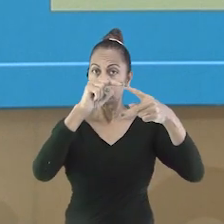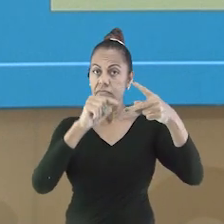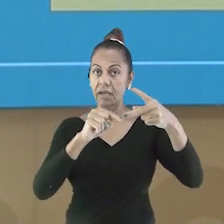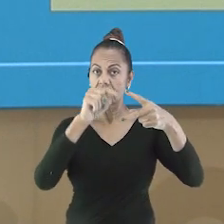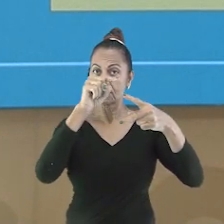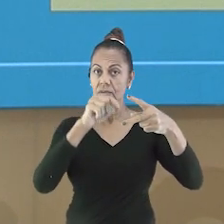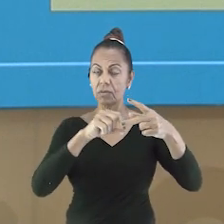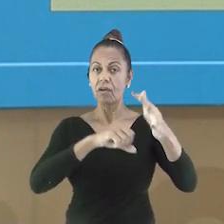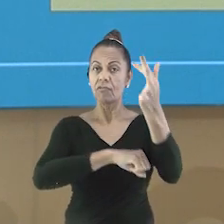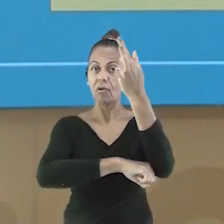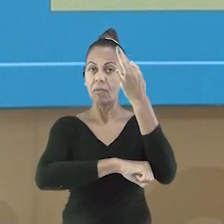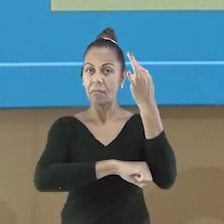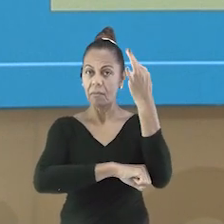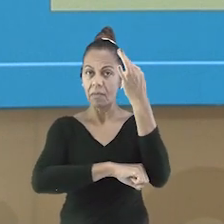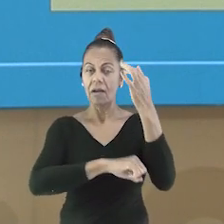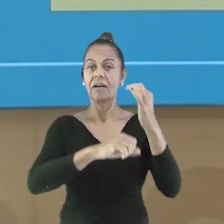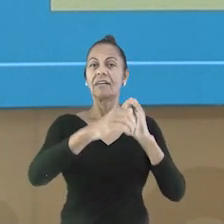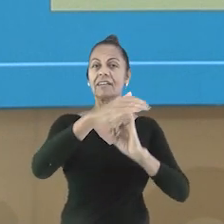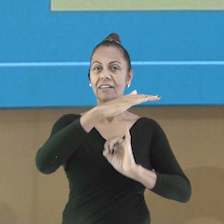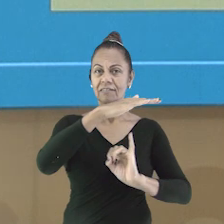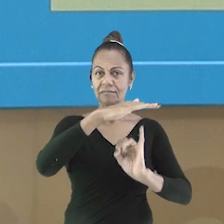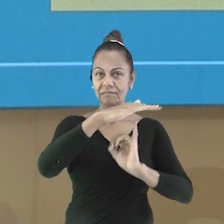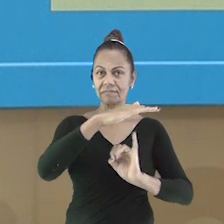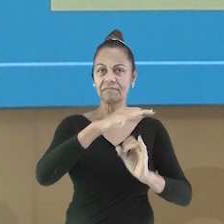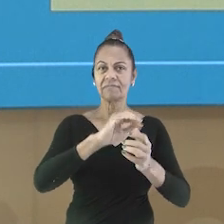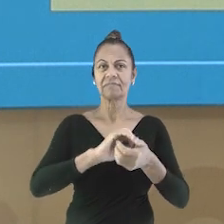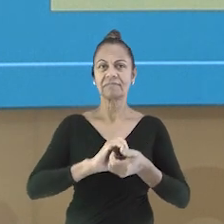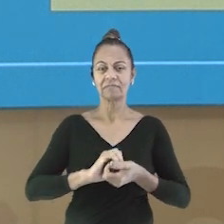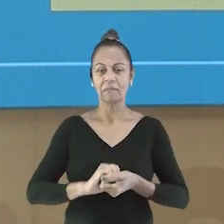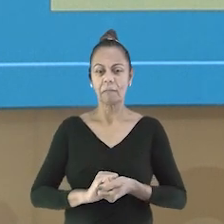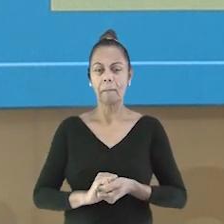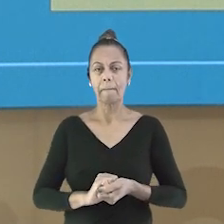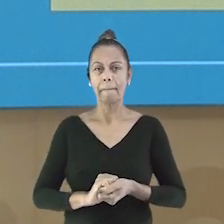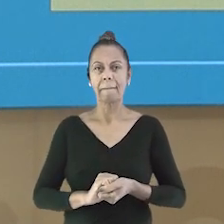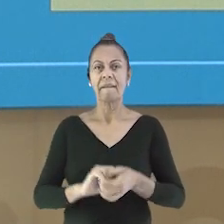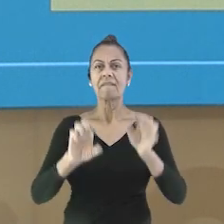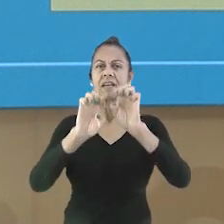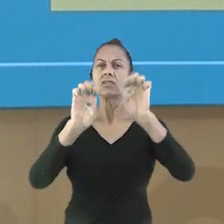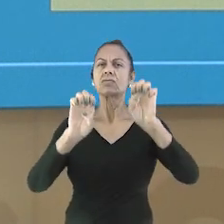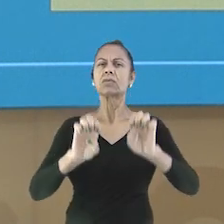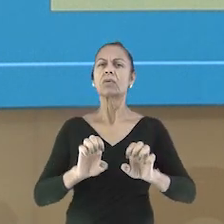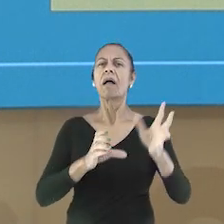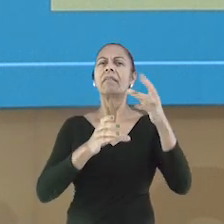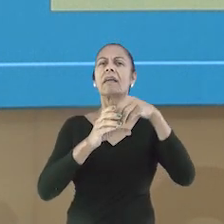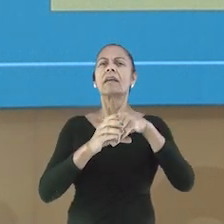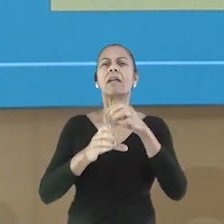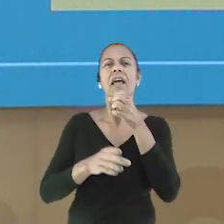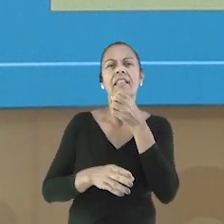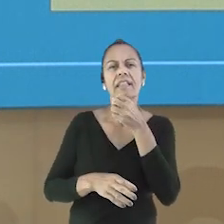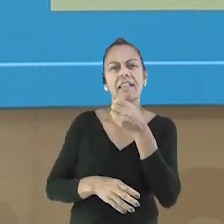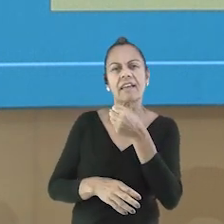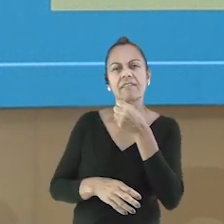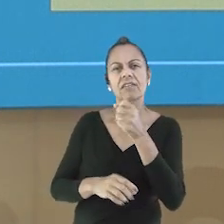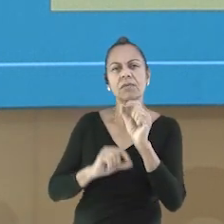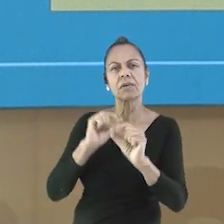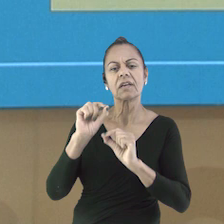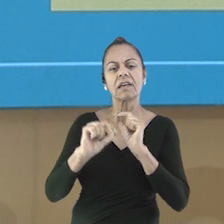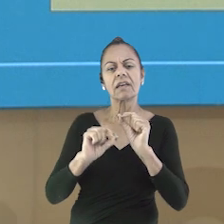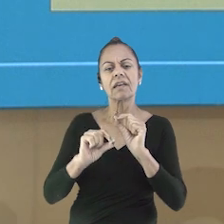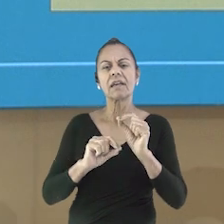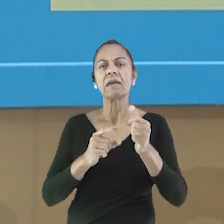entrevista, como é um diálogo, há a utilização tanto da linguagem formal quanto da linguagem informal.